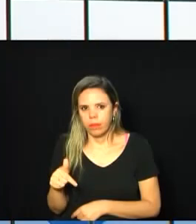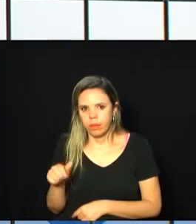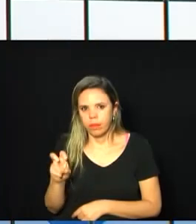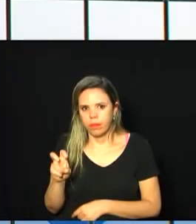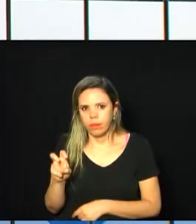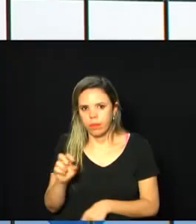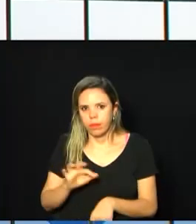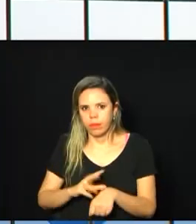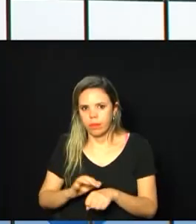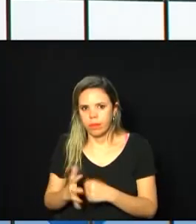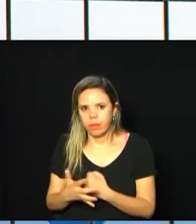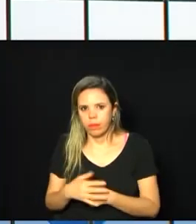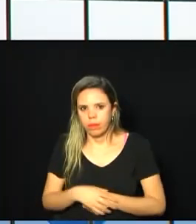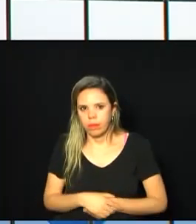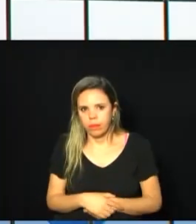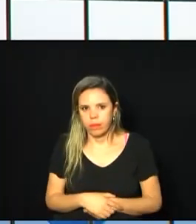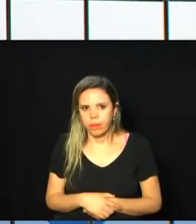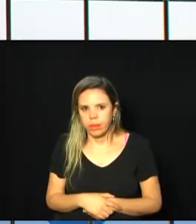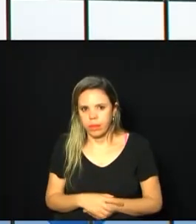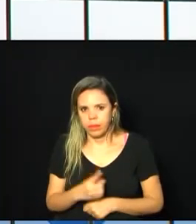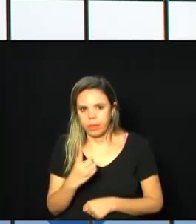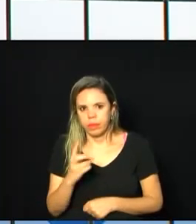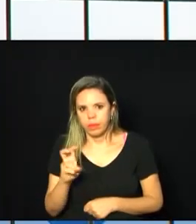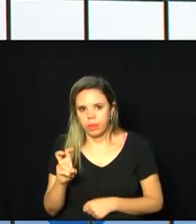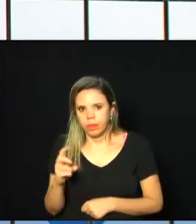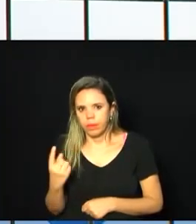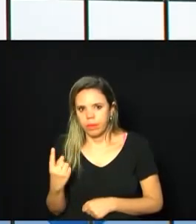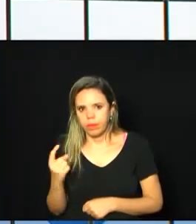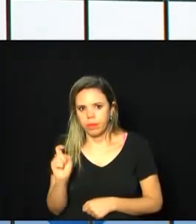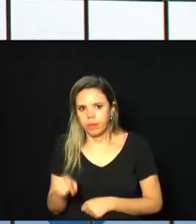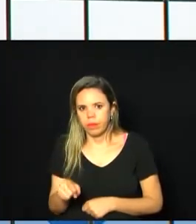4.394.675 casos da Covid, com